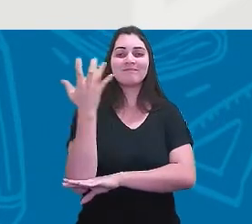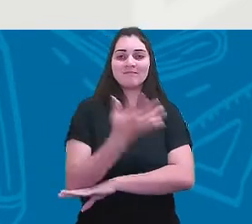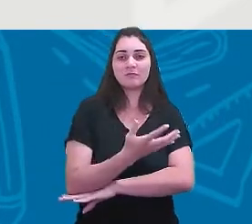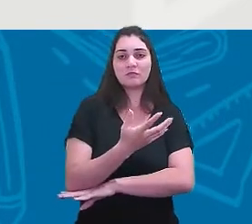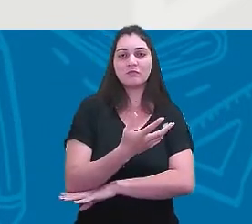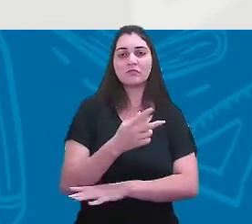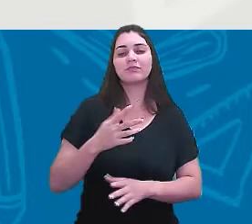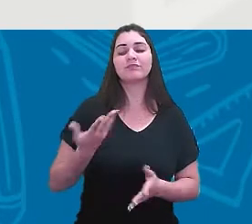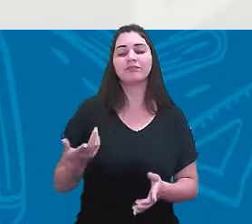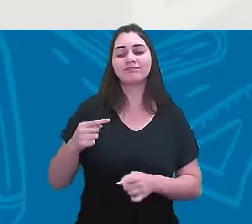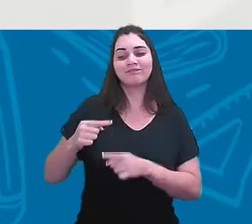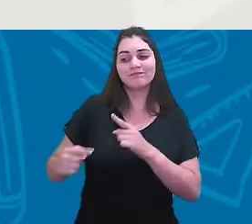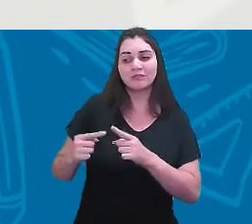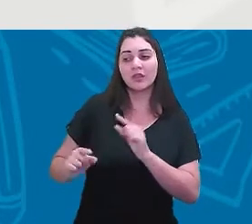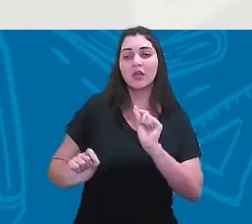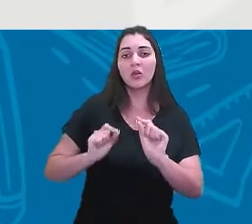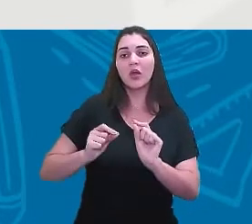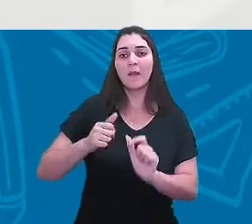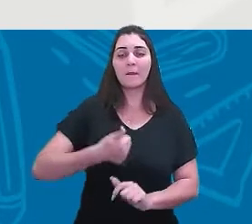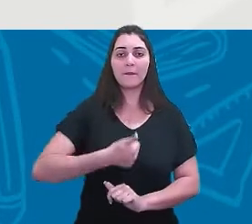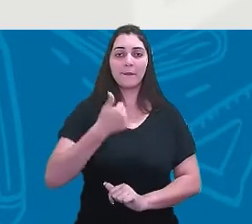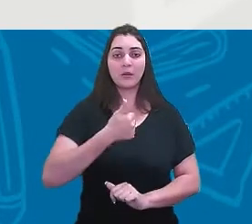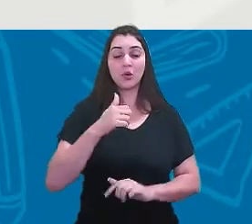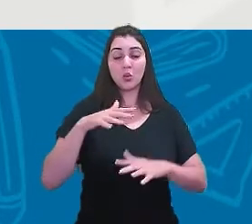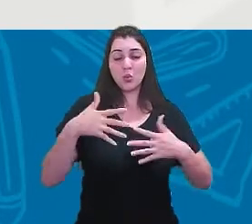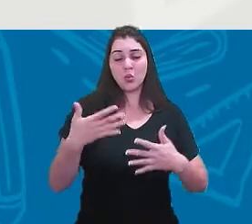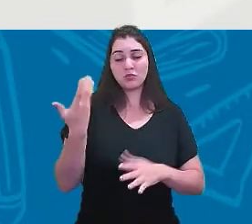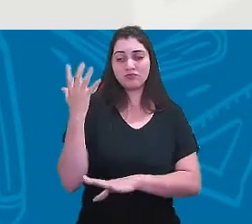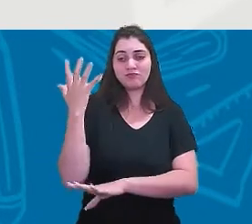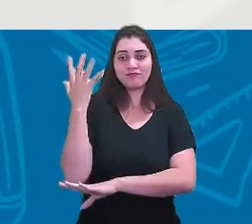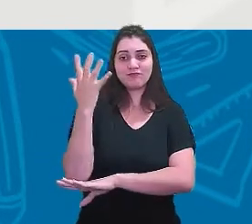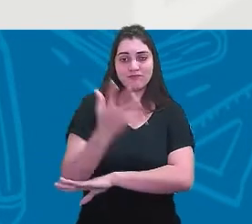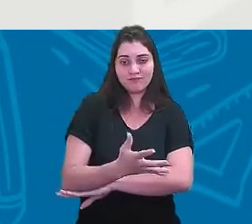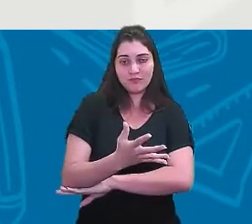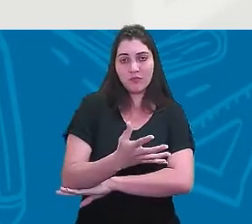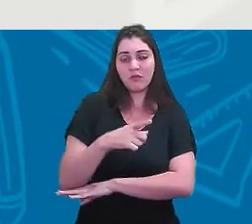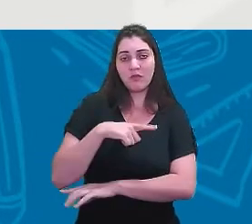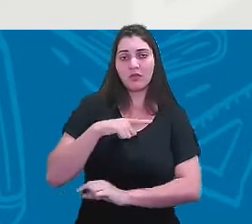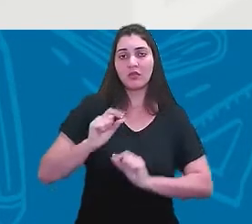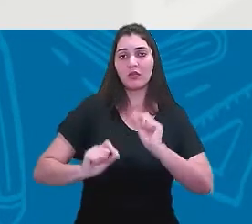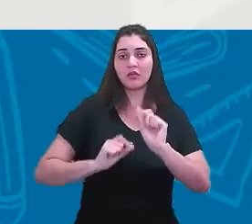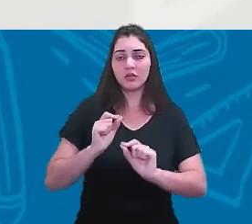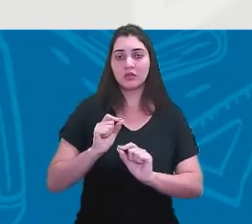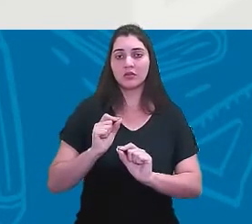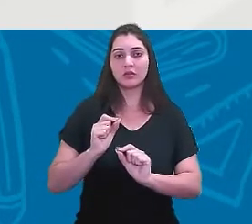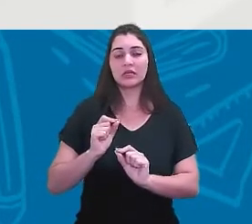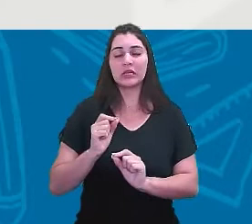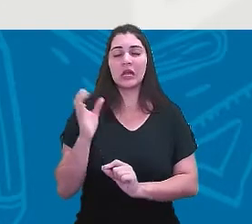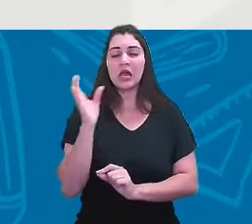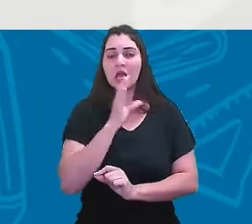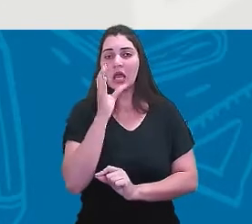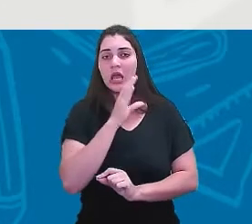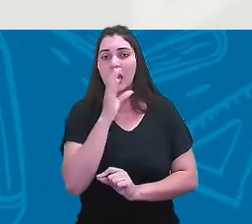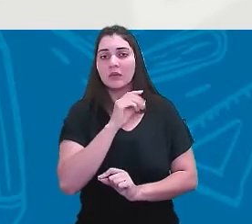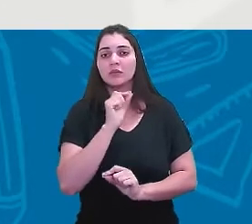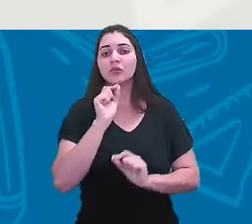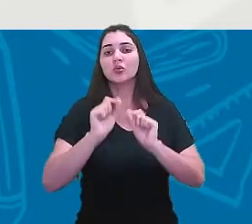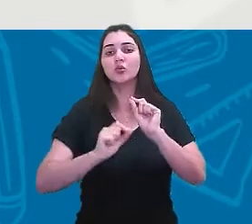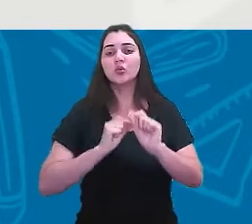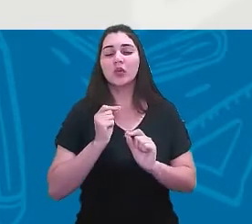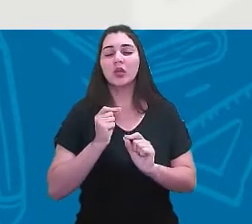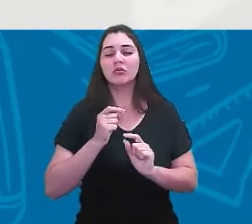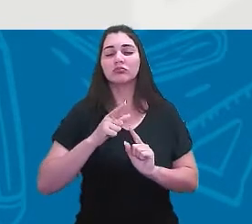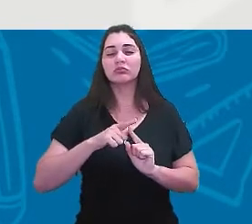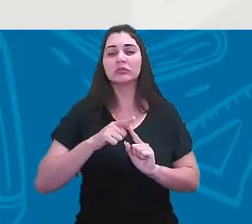tá certo? Primeiro, quando a gente desmata, né, a gente vai ter rapidamente um efeito